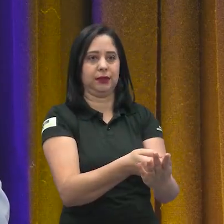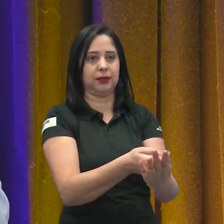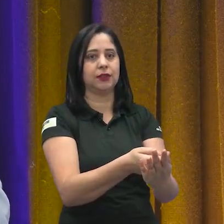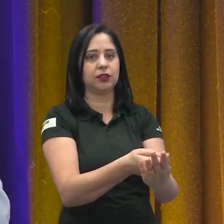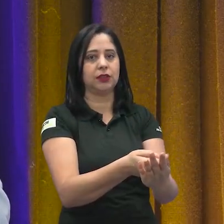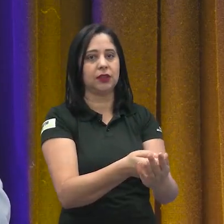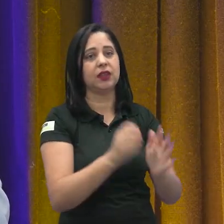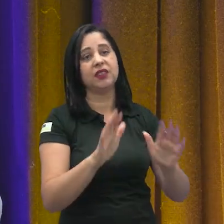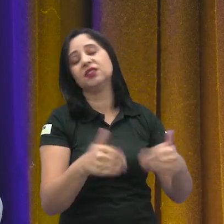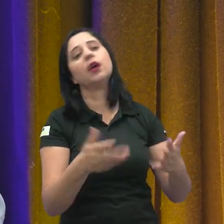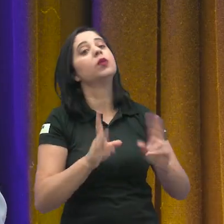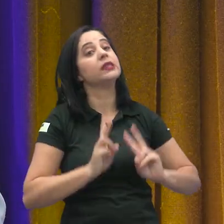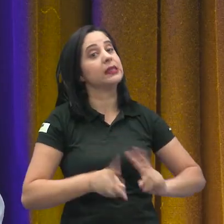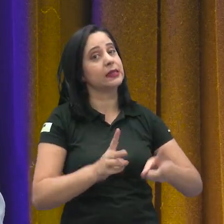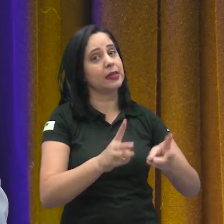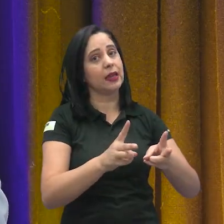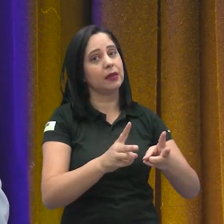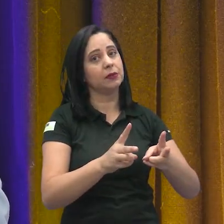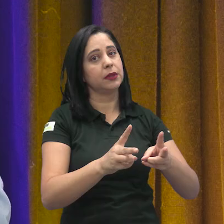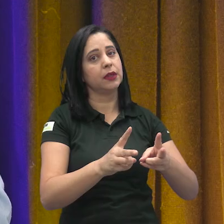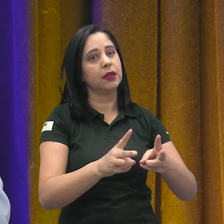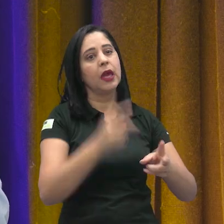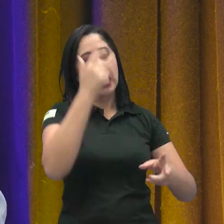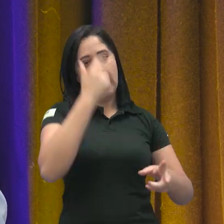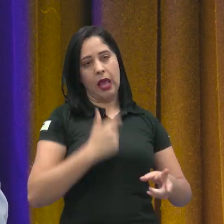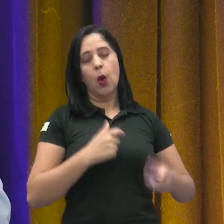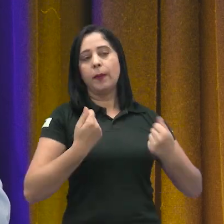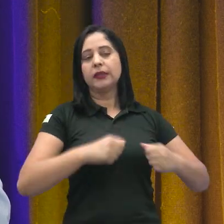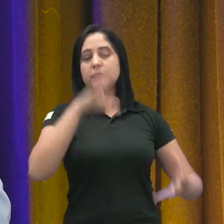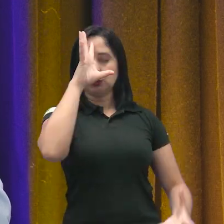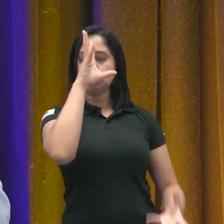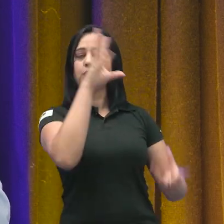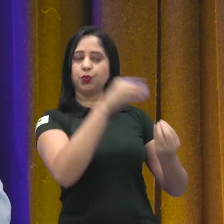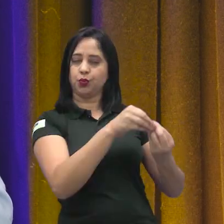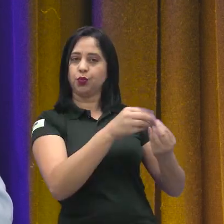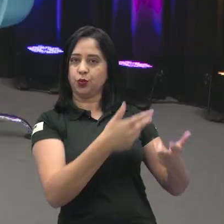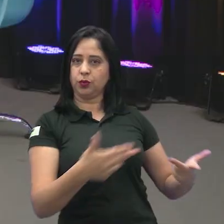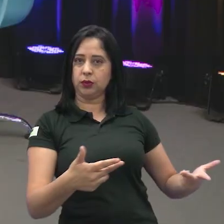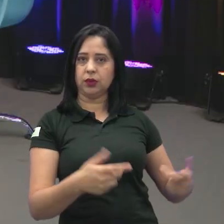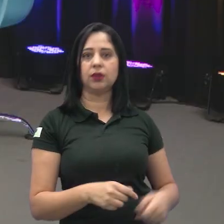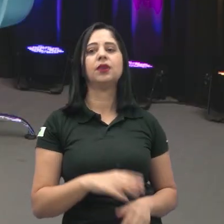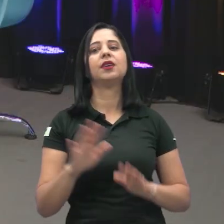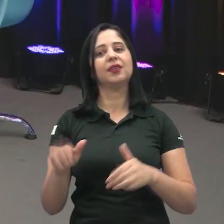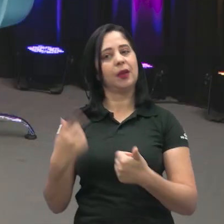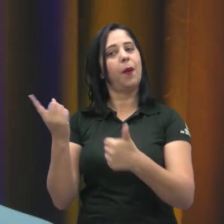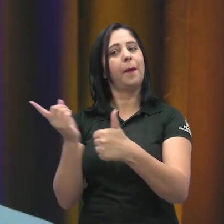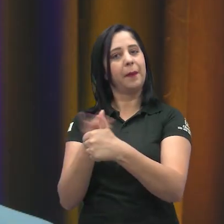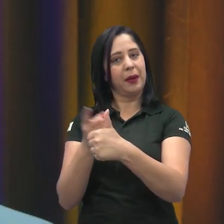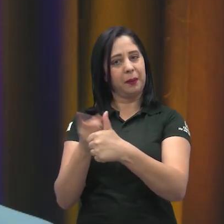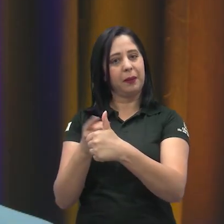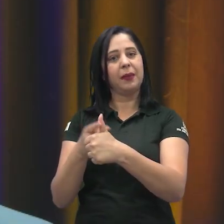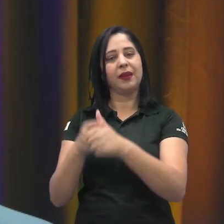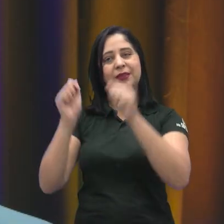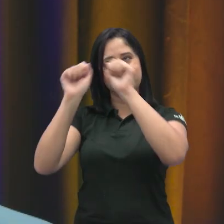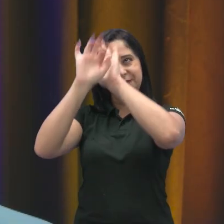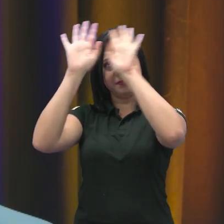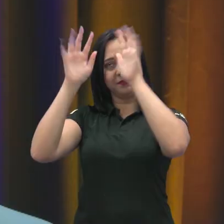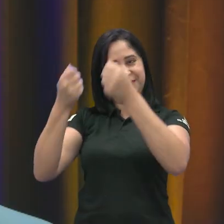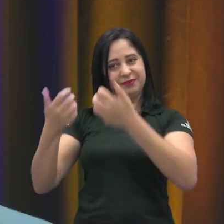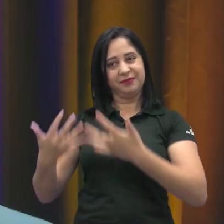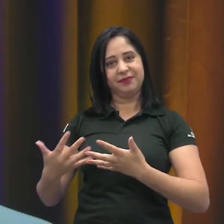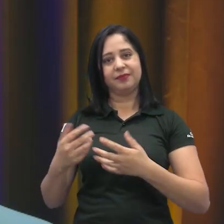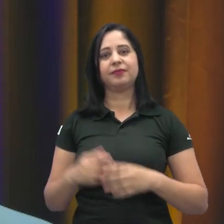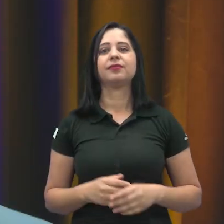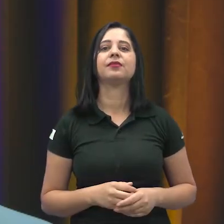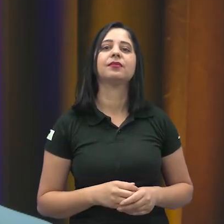entregar naquele momento. Então, para mim, eu posso dizer que a clareza seria o meu GPS. Então, é o nosso primeiro pilar aí. O primeiro pilar, exatamente. Que o Rodrigo colocou